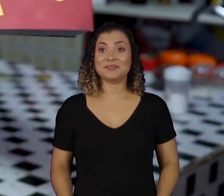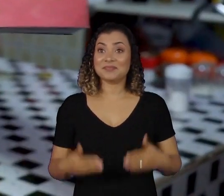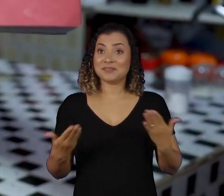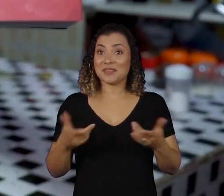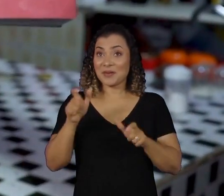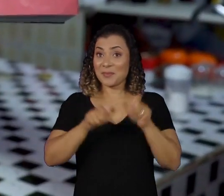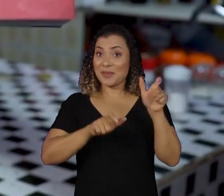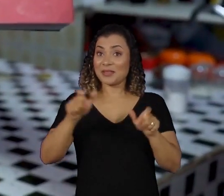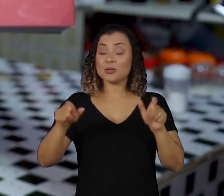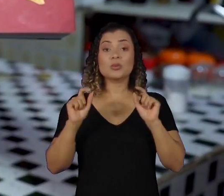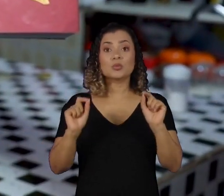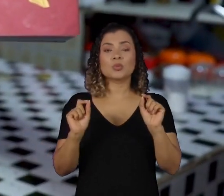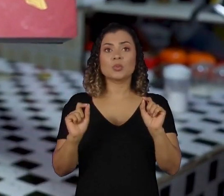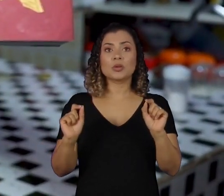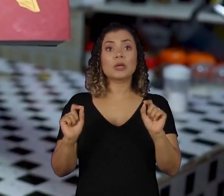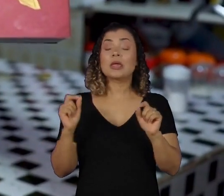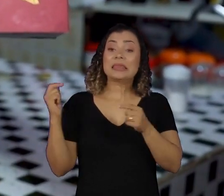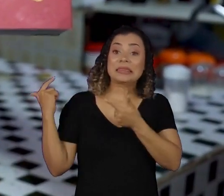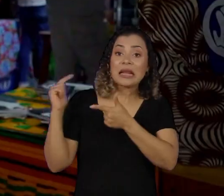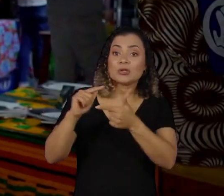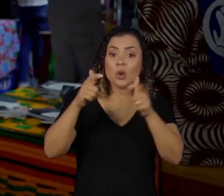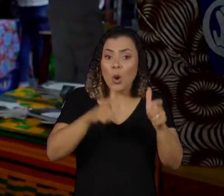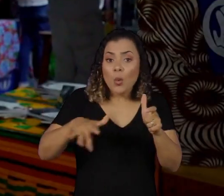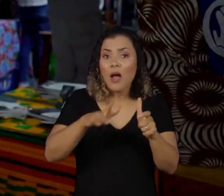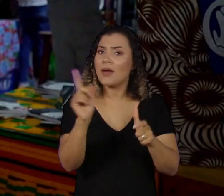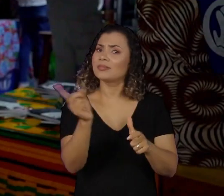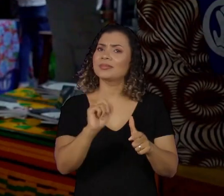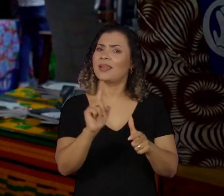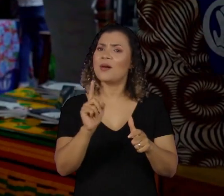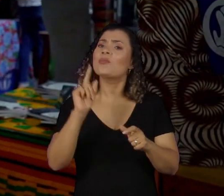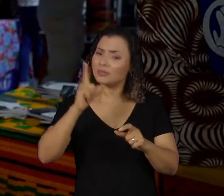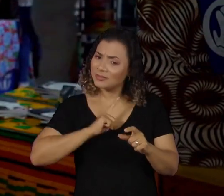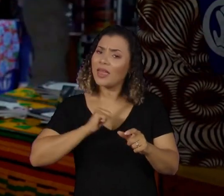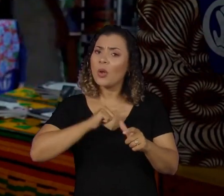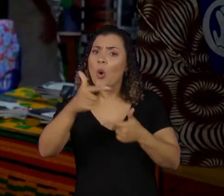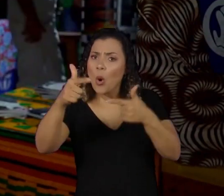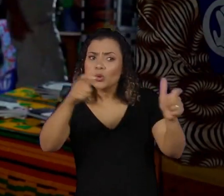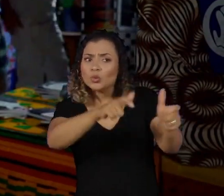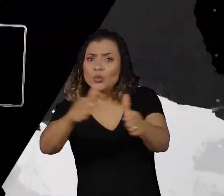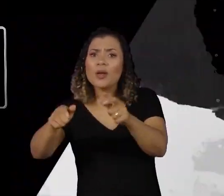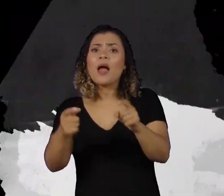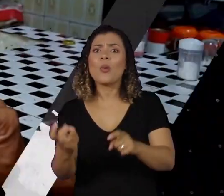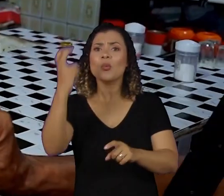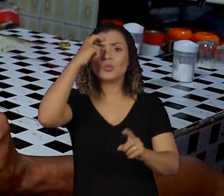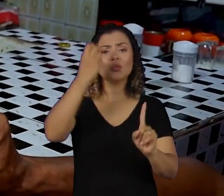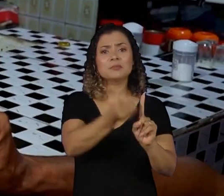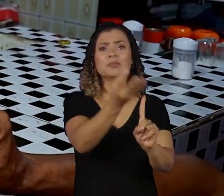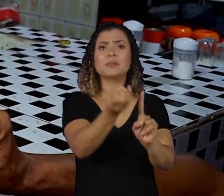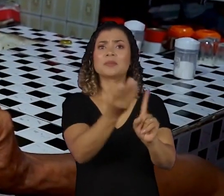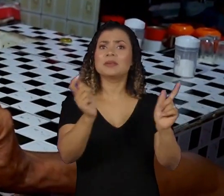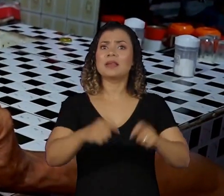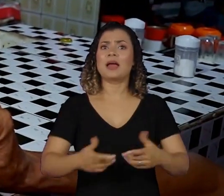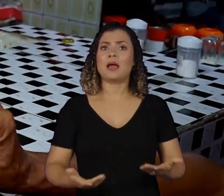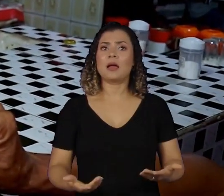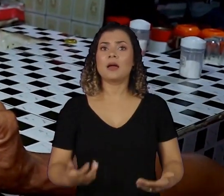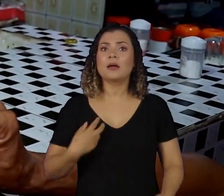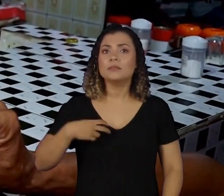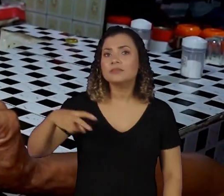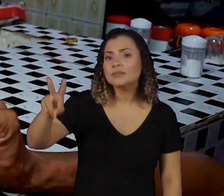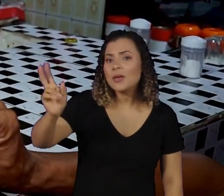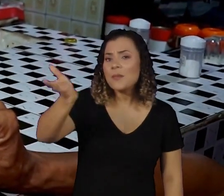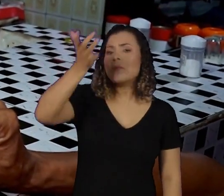em lugares não convencionais, não tradicionais, versando, fazendo poesia, fazendo cultura. Recordo de